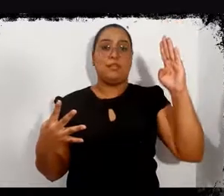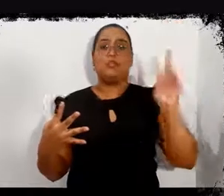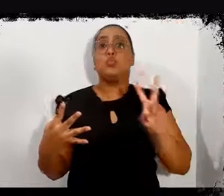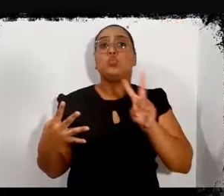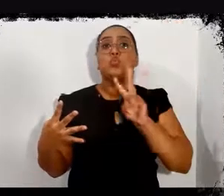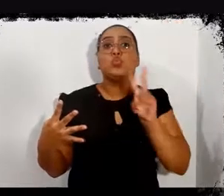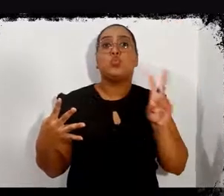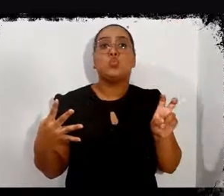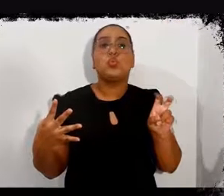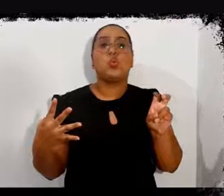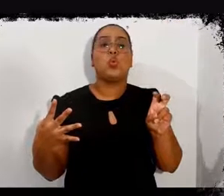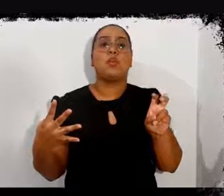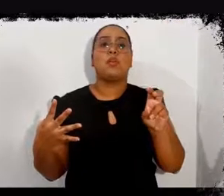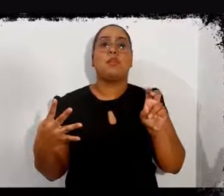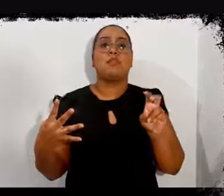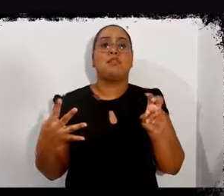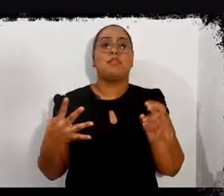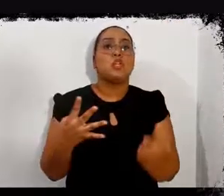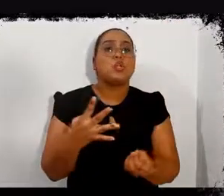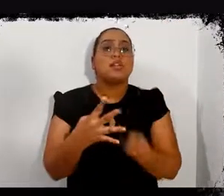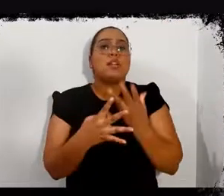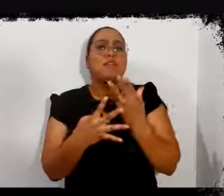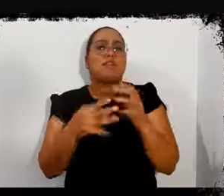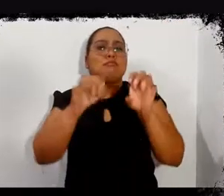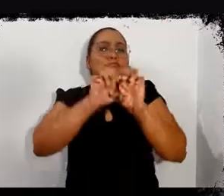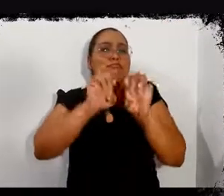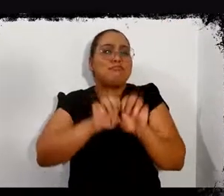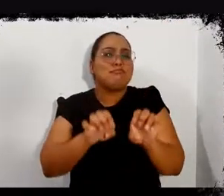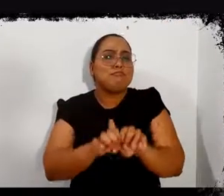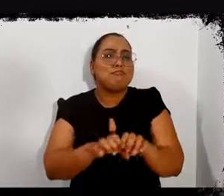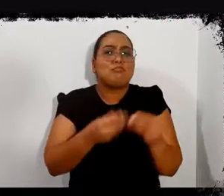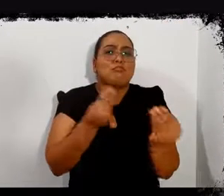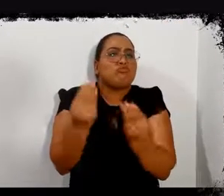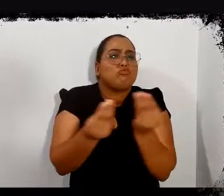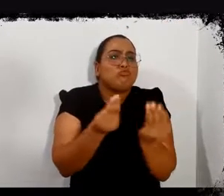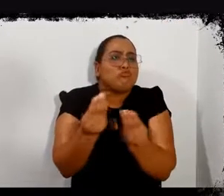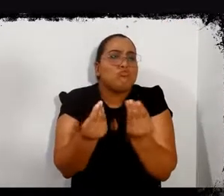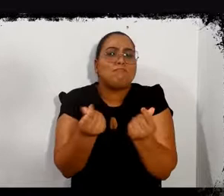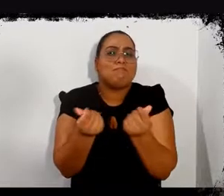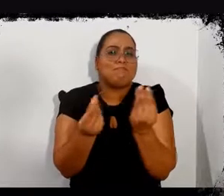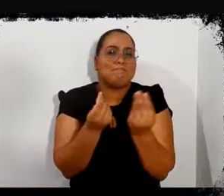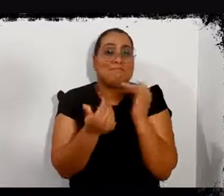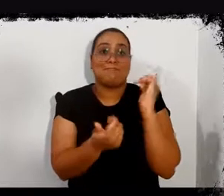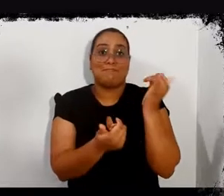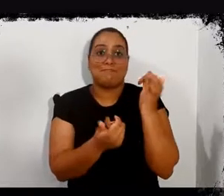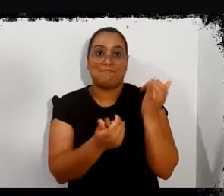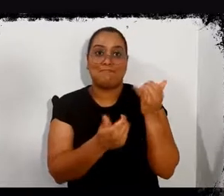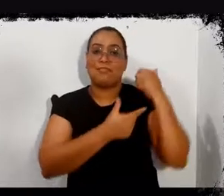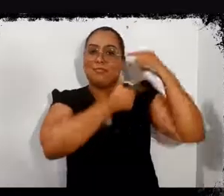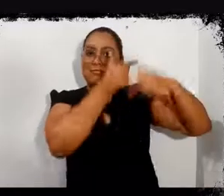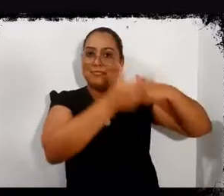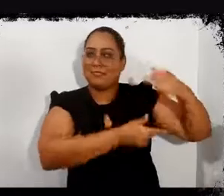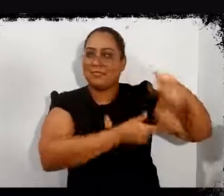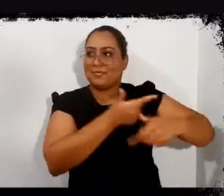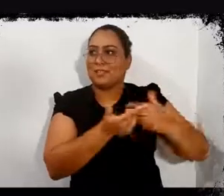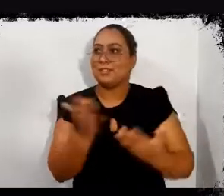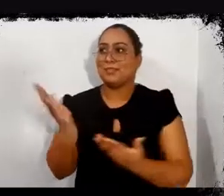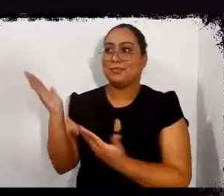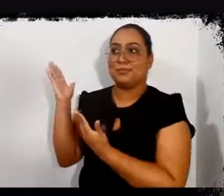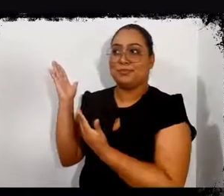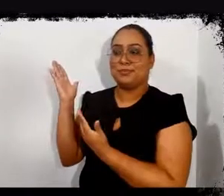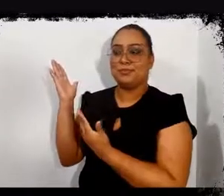tem elementos constantes. As 4 teses estão aí no slide, que são